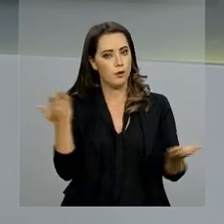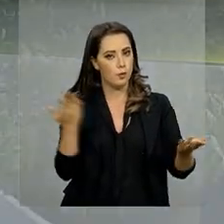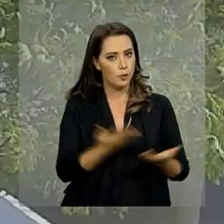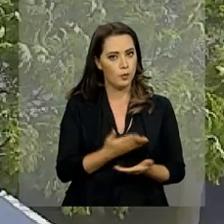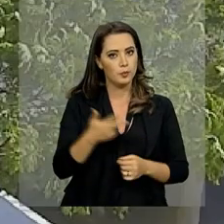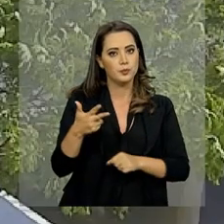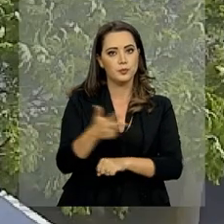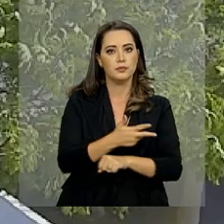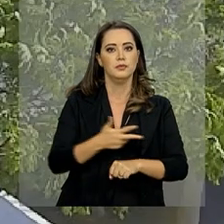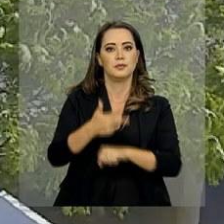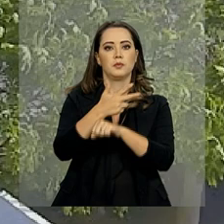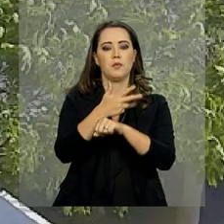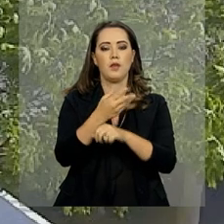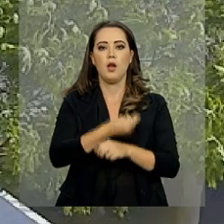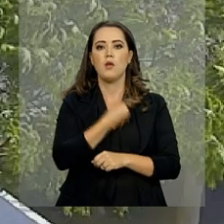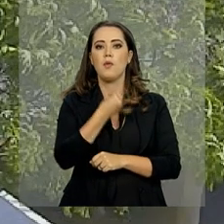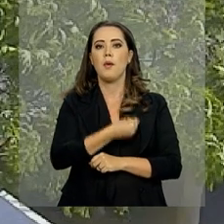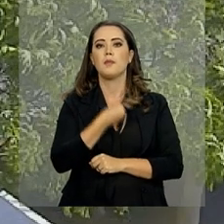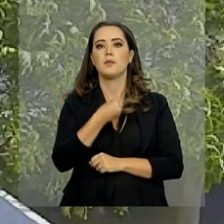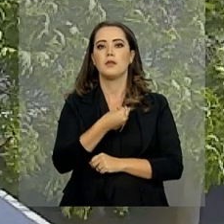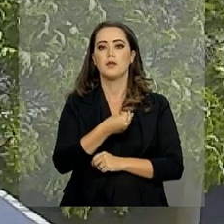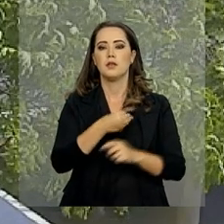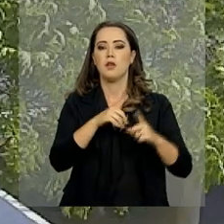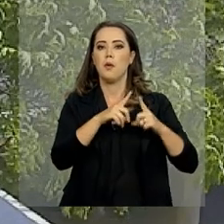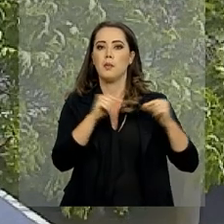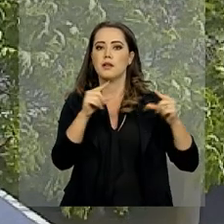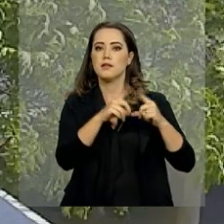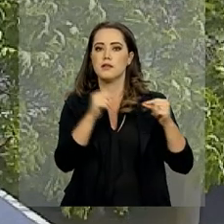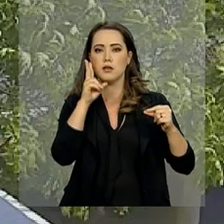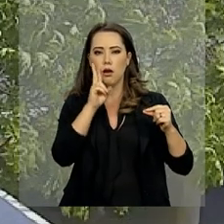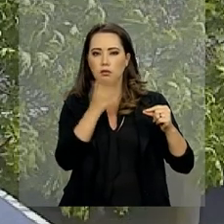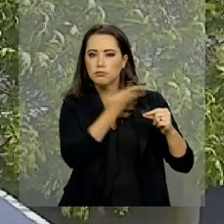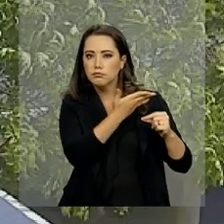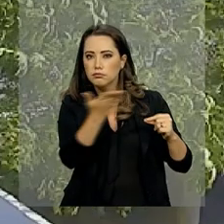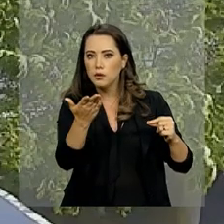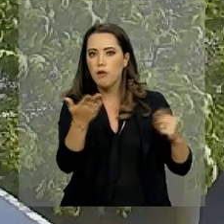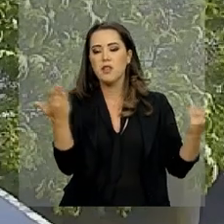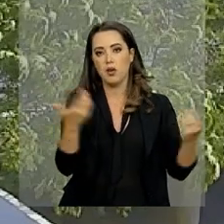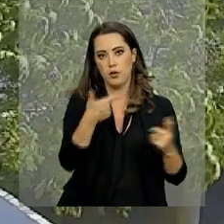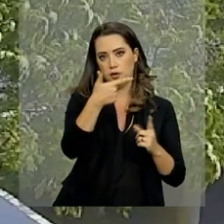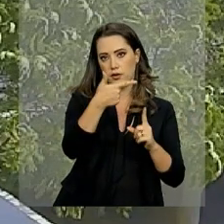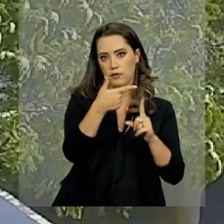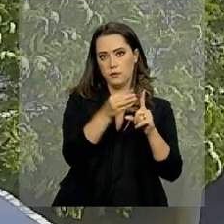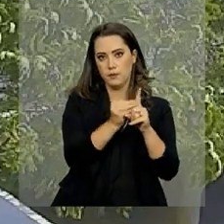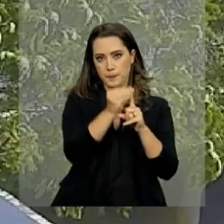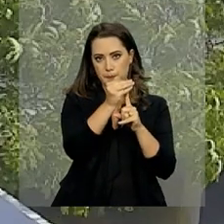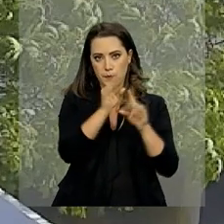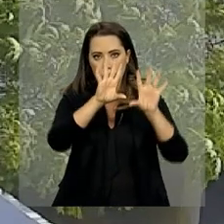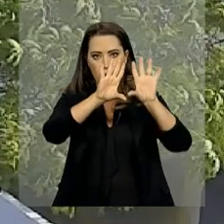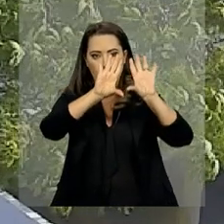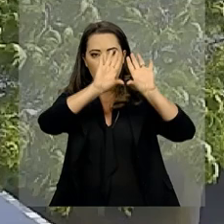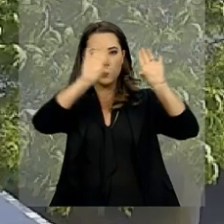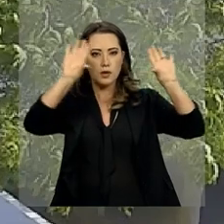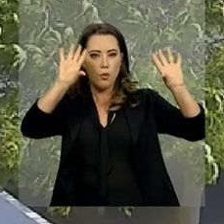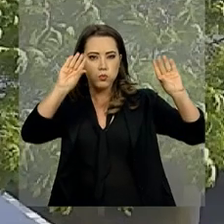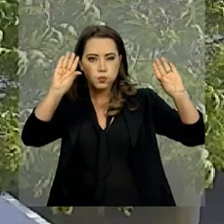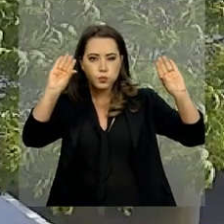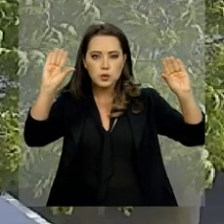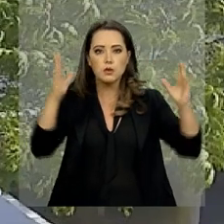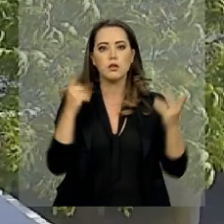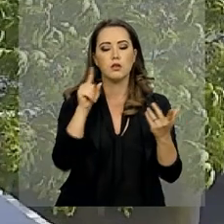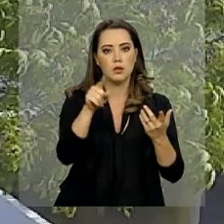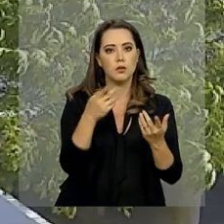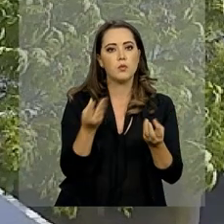com imagens ao vivo de brasília neste momento faz 27 graus celsius com poucas nuvens ea umidade relativa do ar